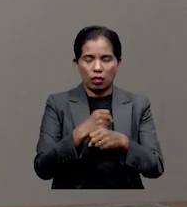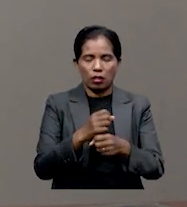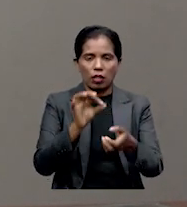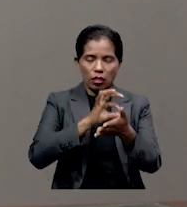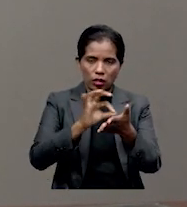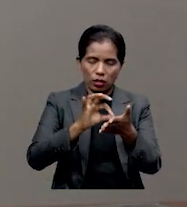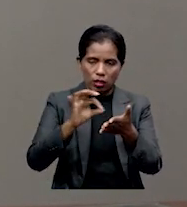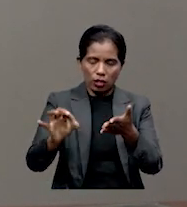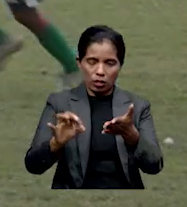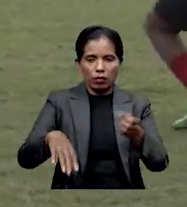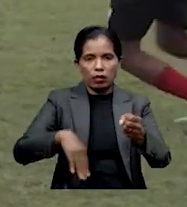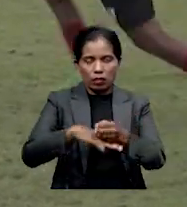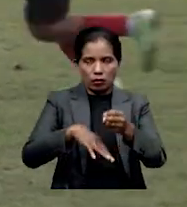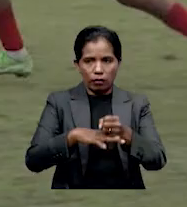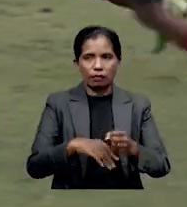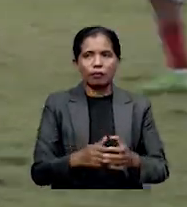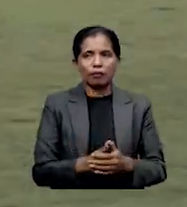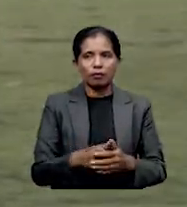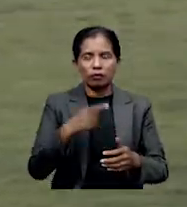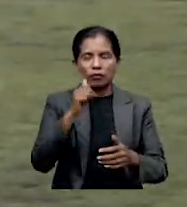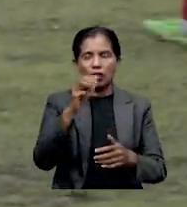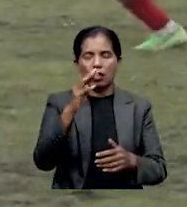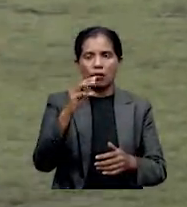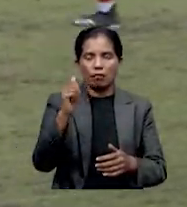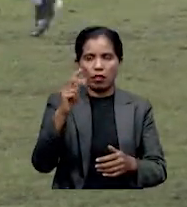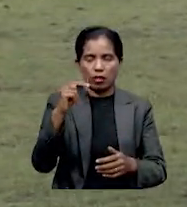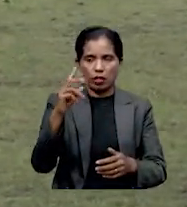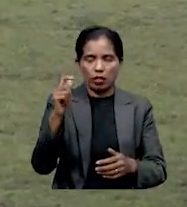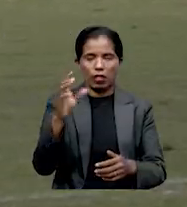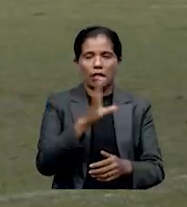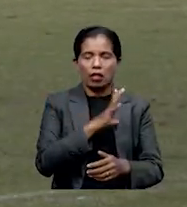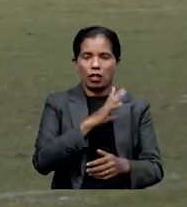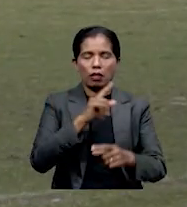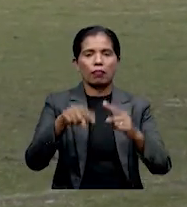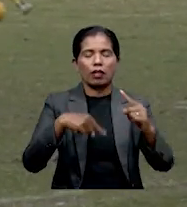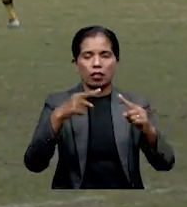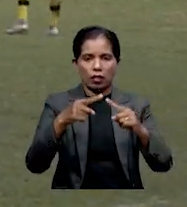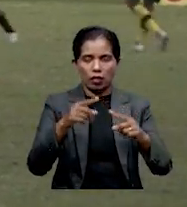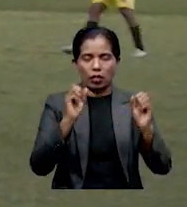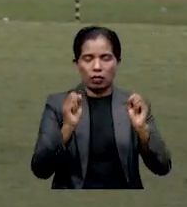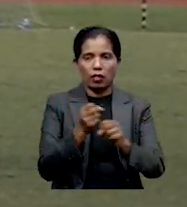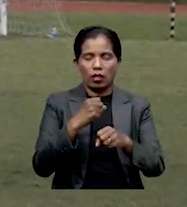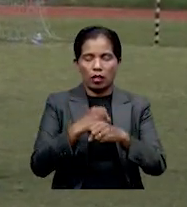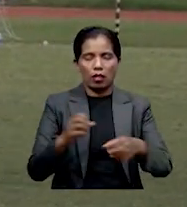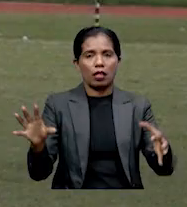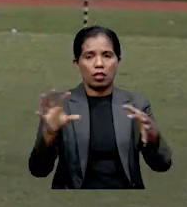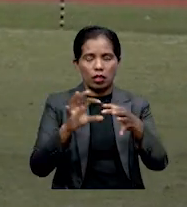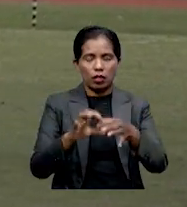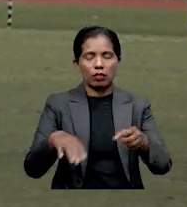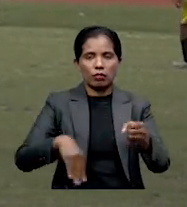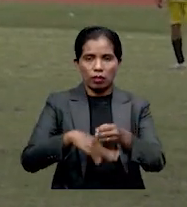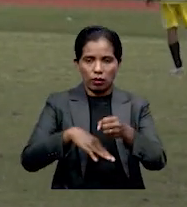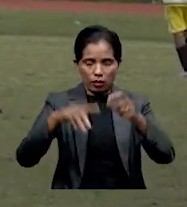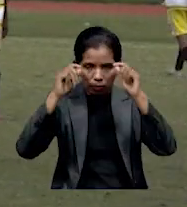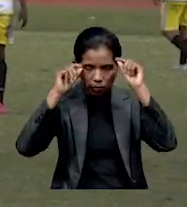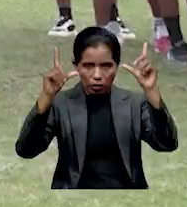iha zogu refere. Amante Futebol Timor Leste oras nera daun hing hela ban hira los mak atu realiza Liga Futebol Timor Leste.